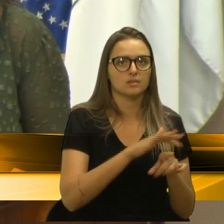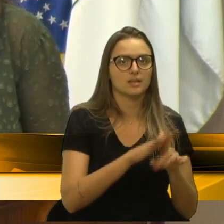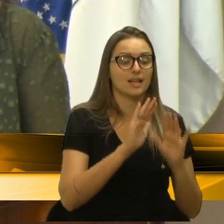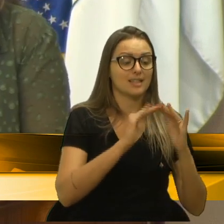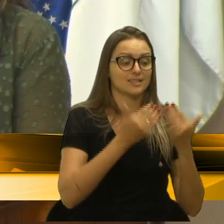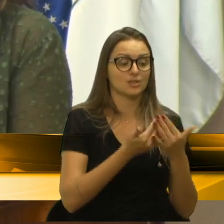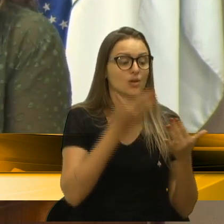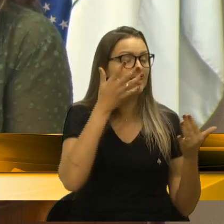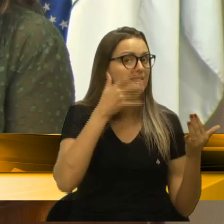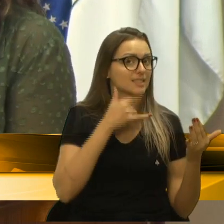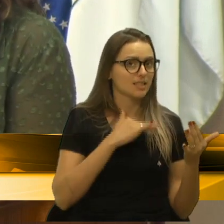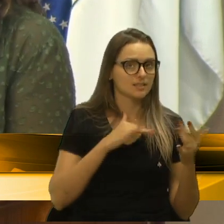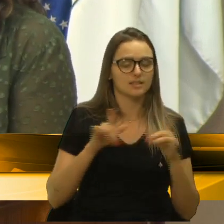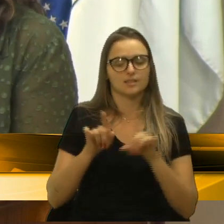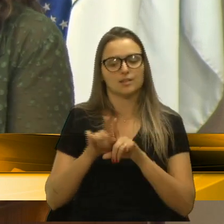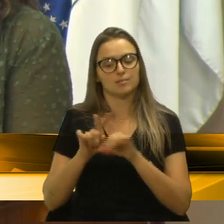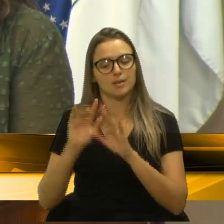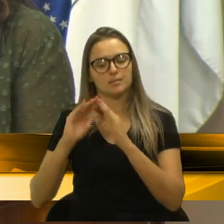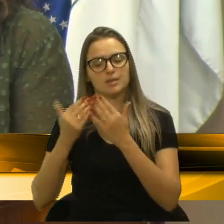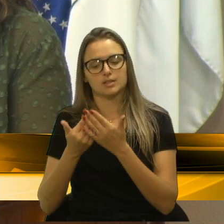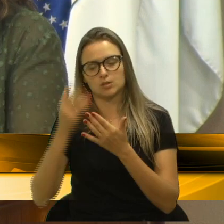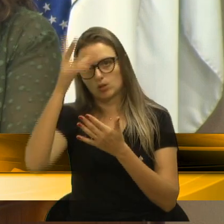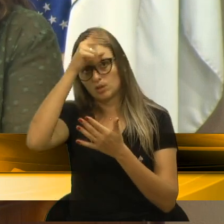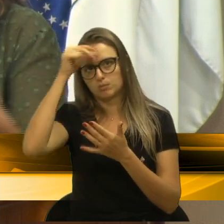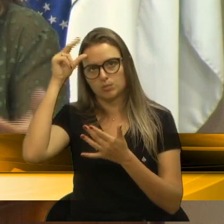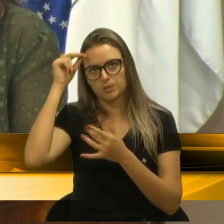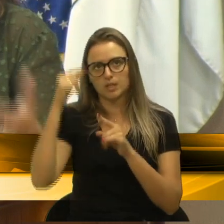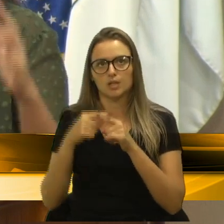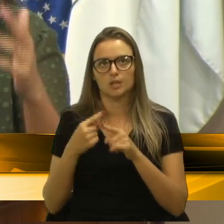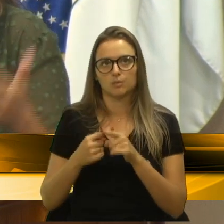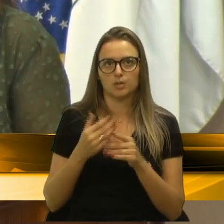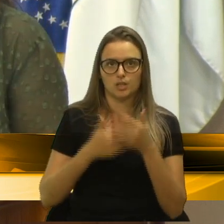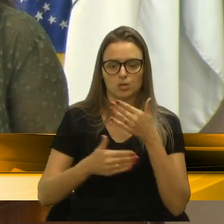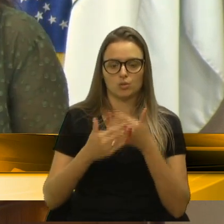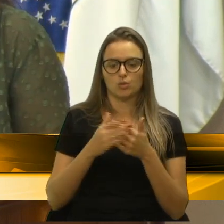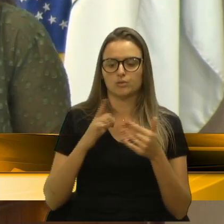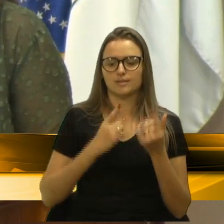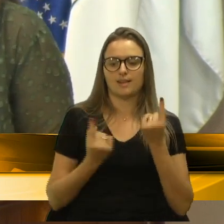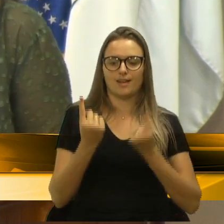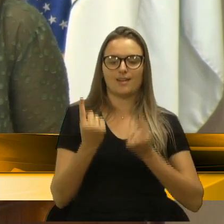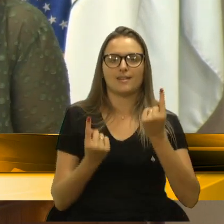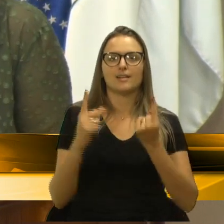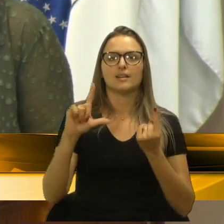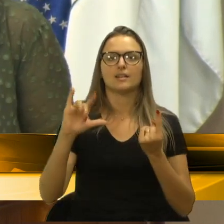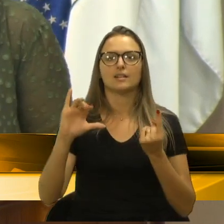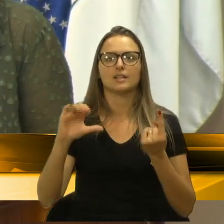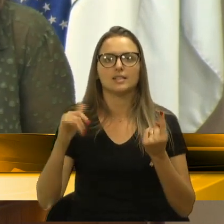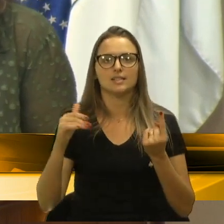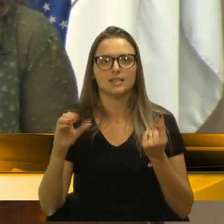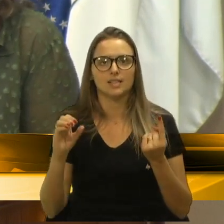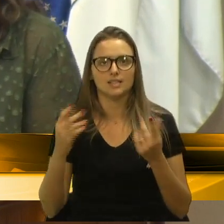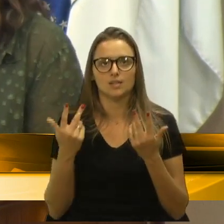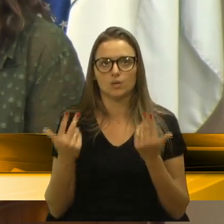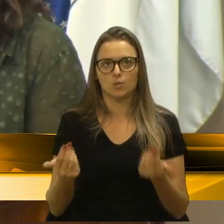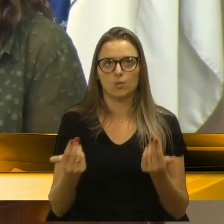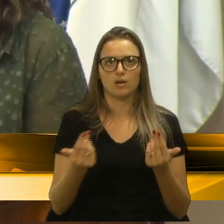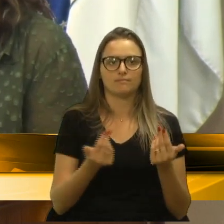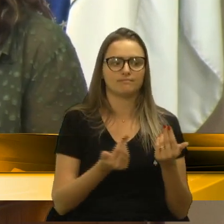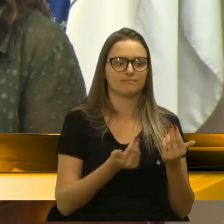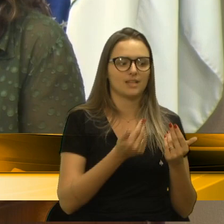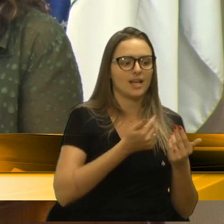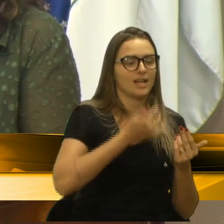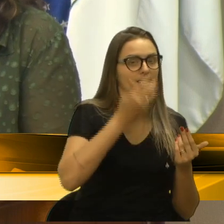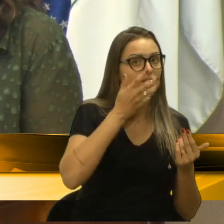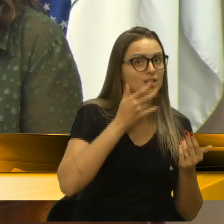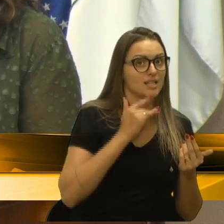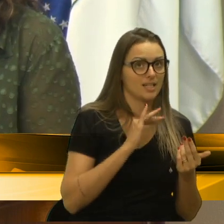infantil e provavelmente para as municipais também, porque são todas, recebem da mesma licitação. Só que a escola de educação infantil atende o dia todo. Nós estamos